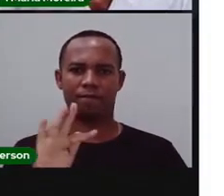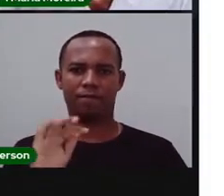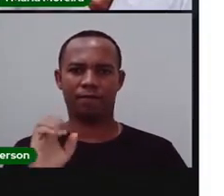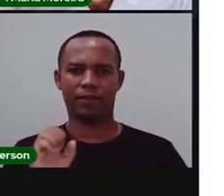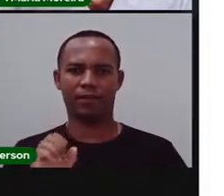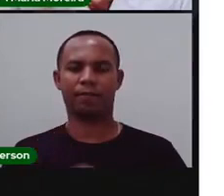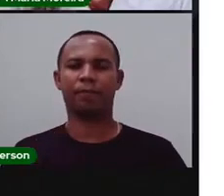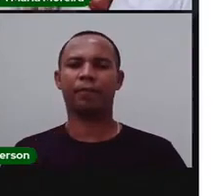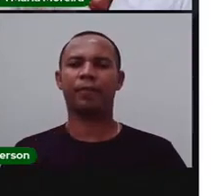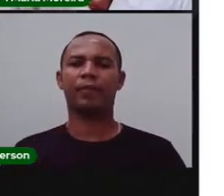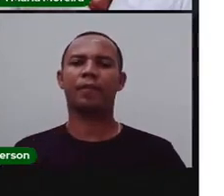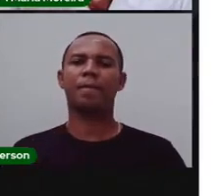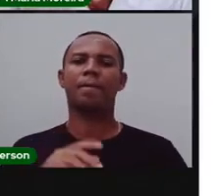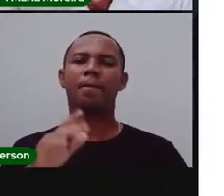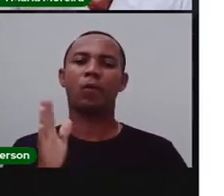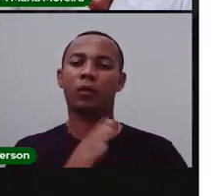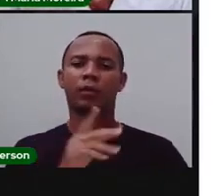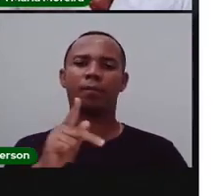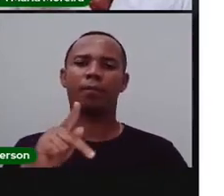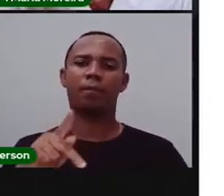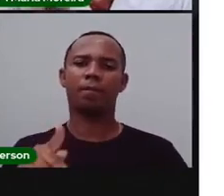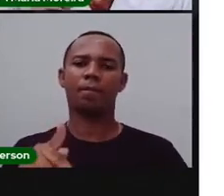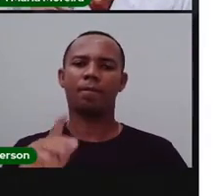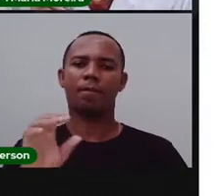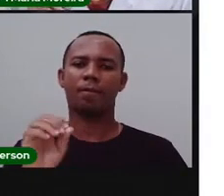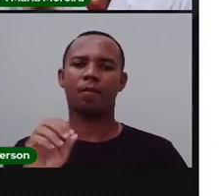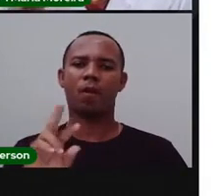Portão. Qual foi? Então,